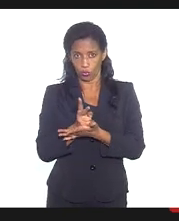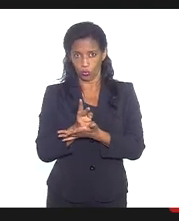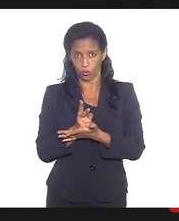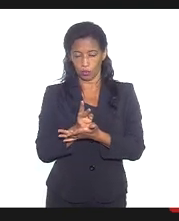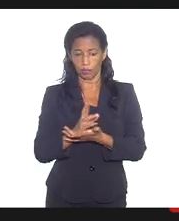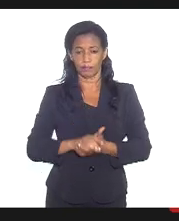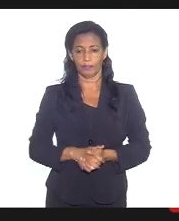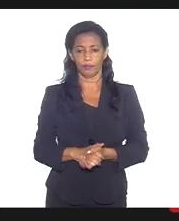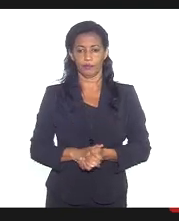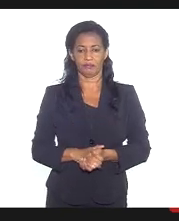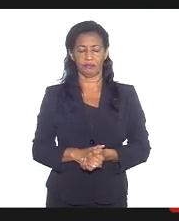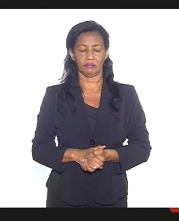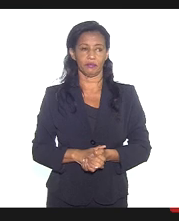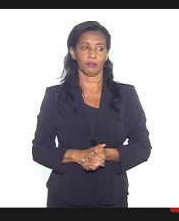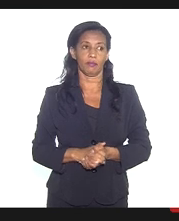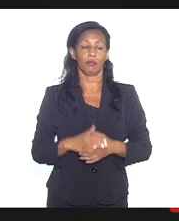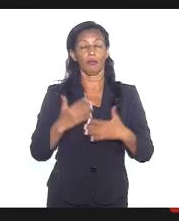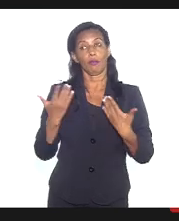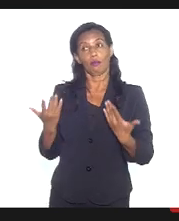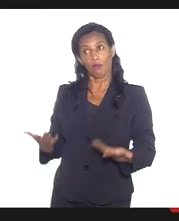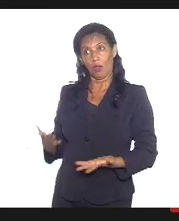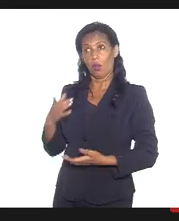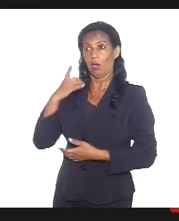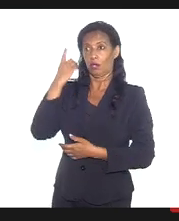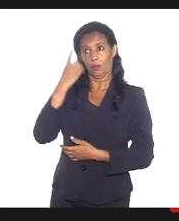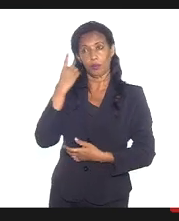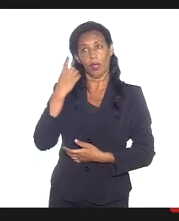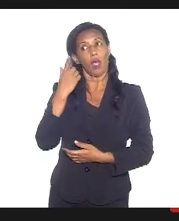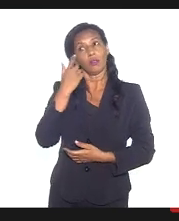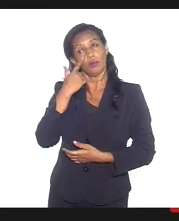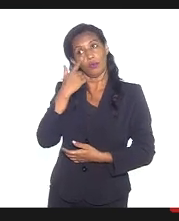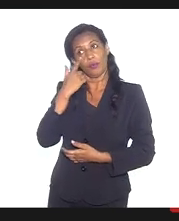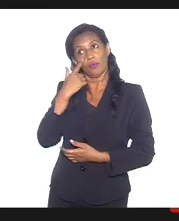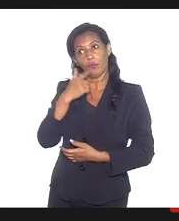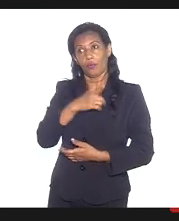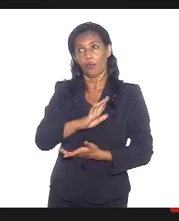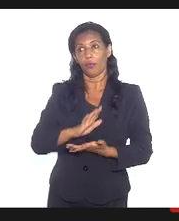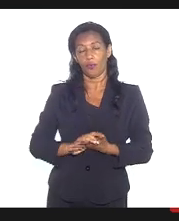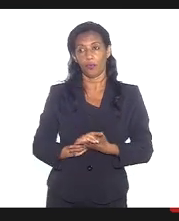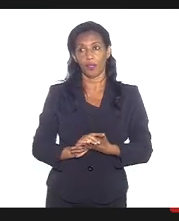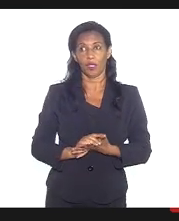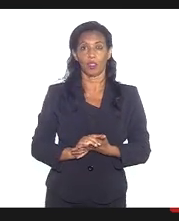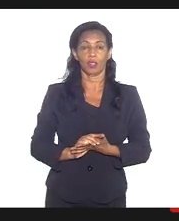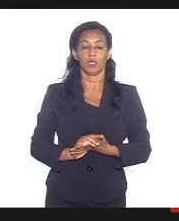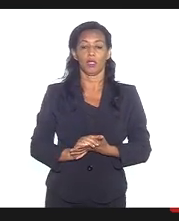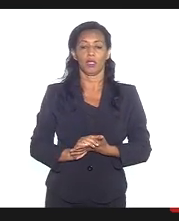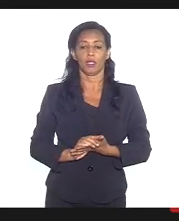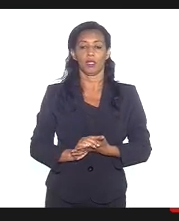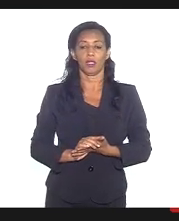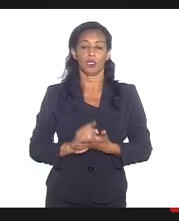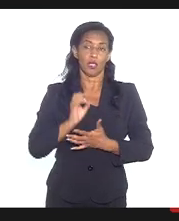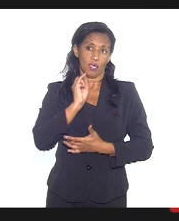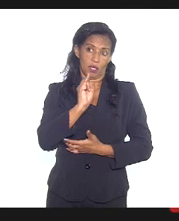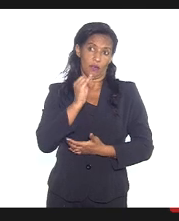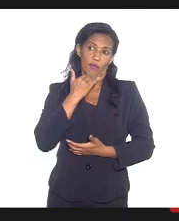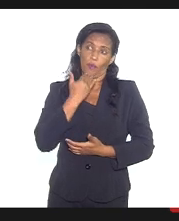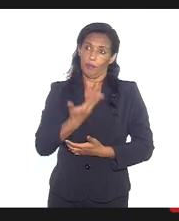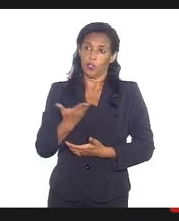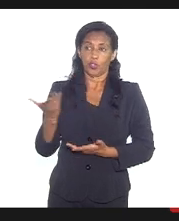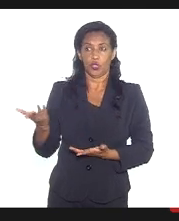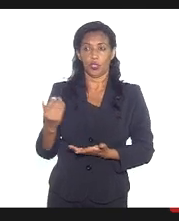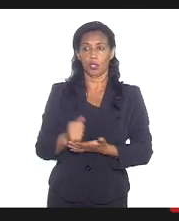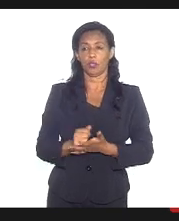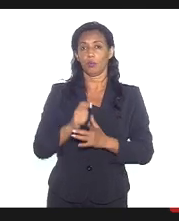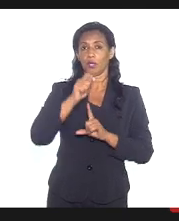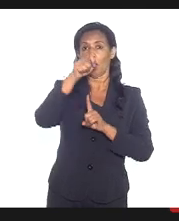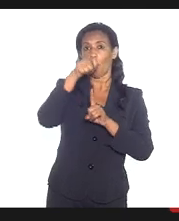Olha, deputado, eu posso ver aqui com o nosso pessoal da TI, da gente atender a demanda do senhor, tipo, botar o